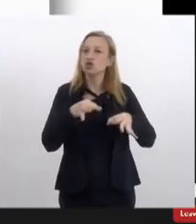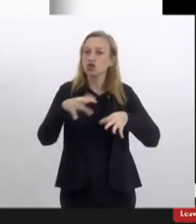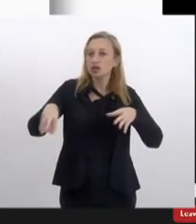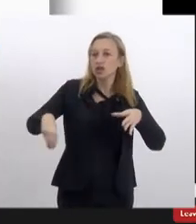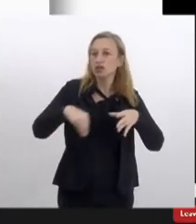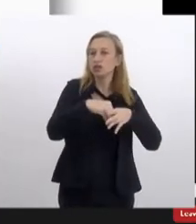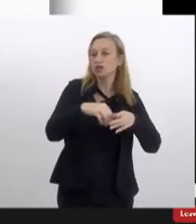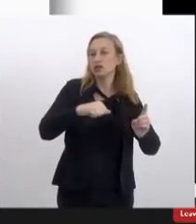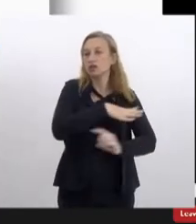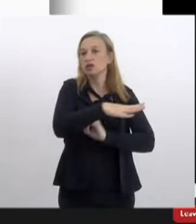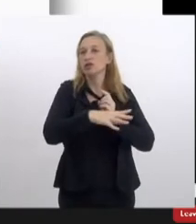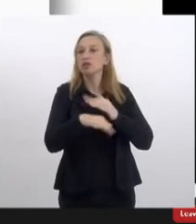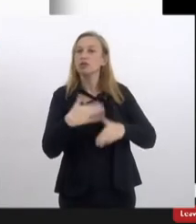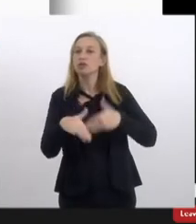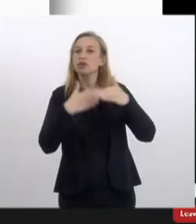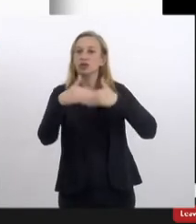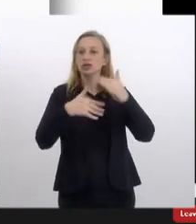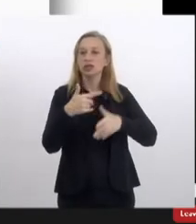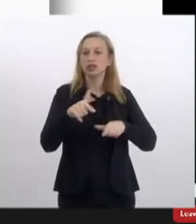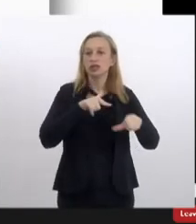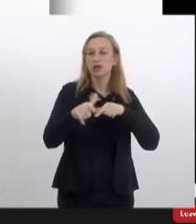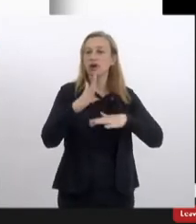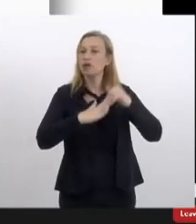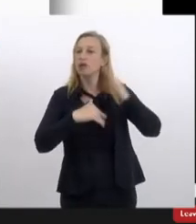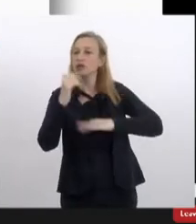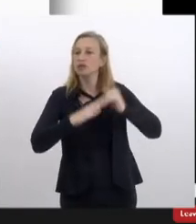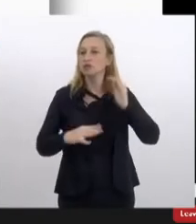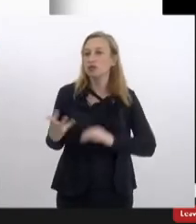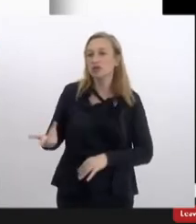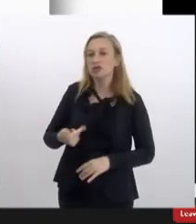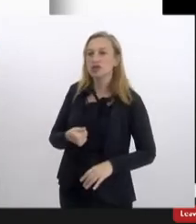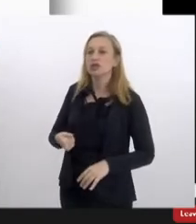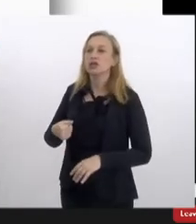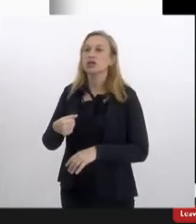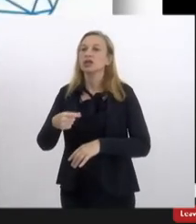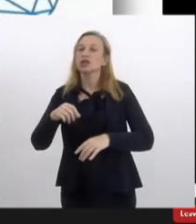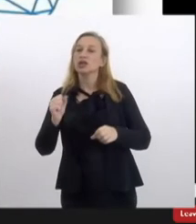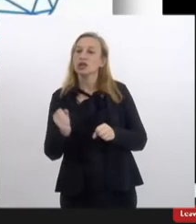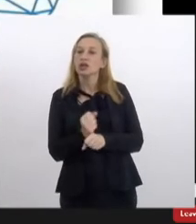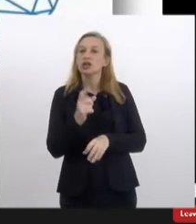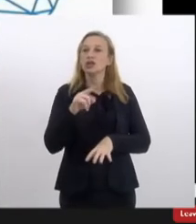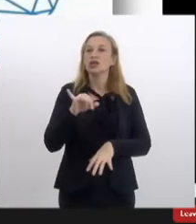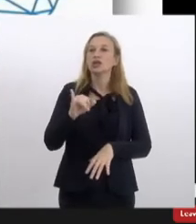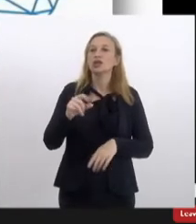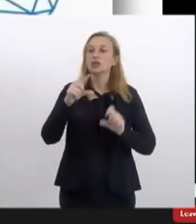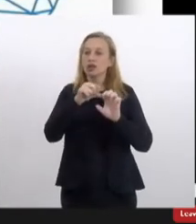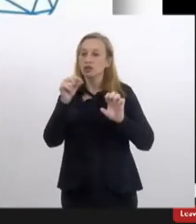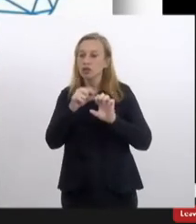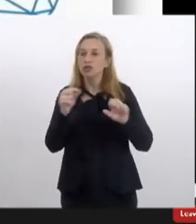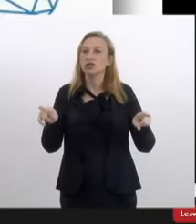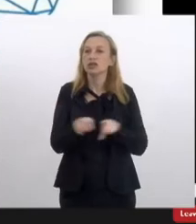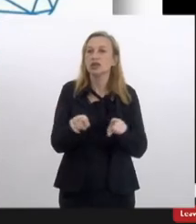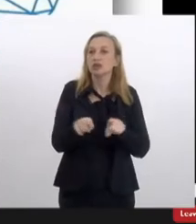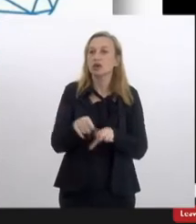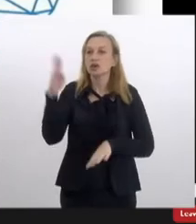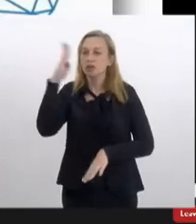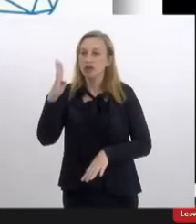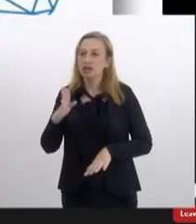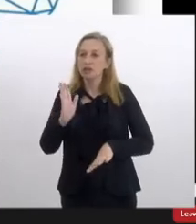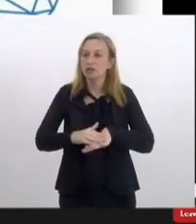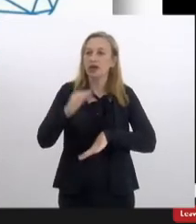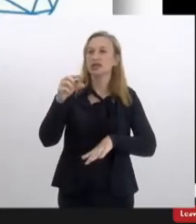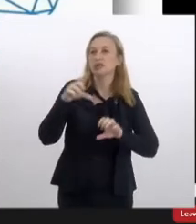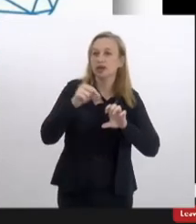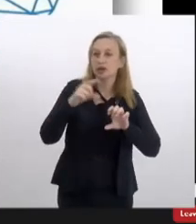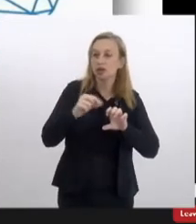social, que é o Progredir, que trabalha a qualificação profissional, intermediação de mão de obra, empreendedorismo. Temos o Brasil Mais Empreendedor,